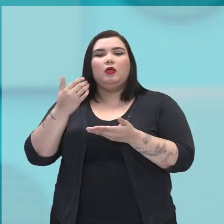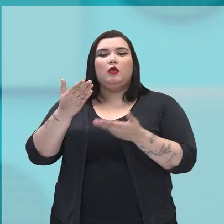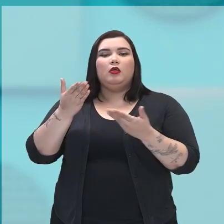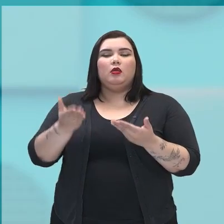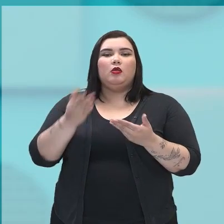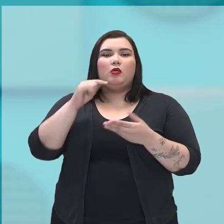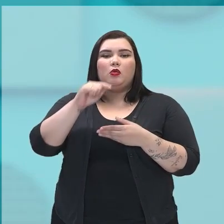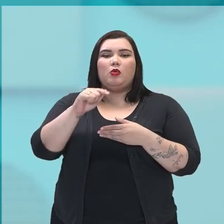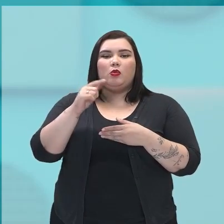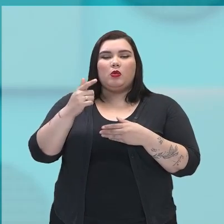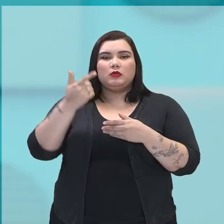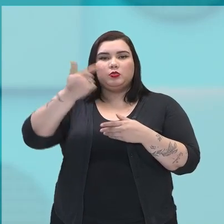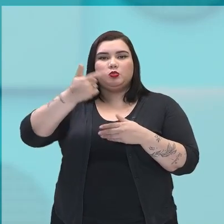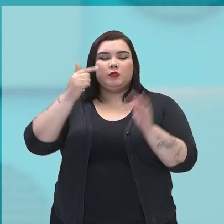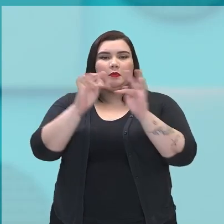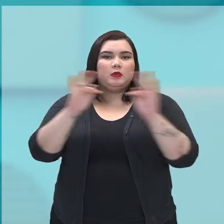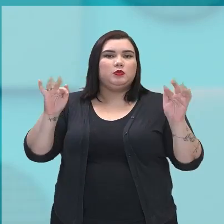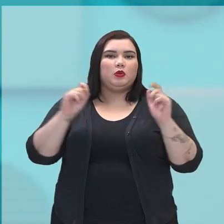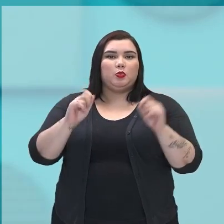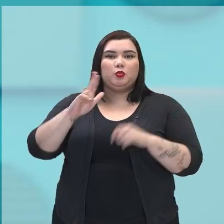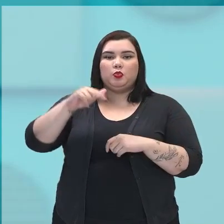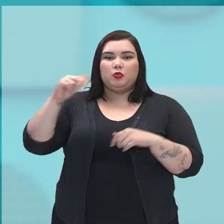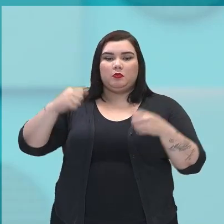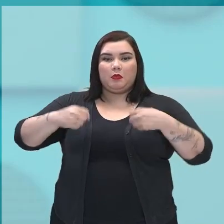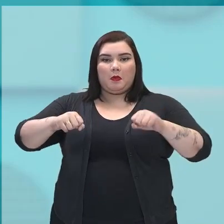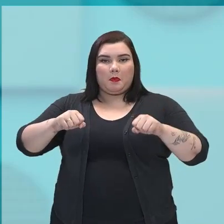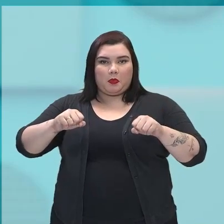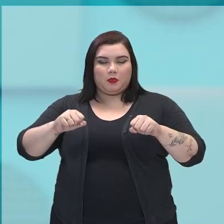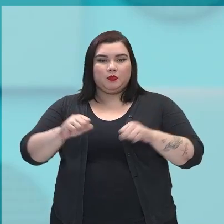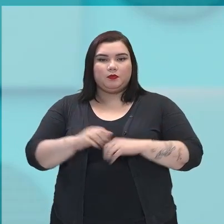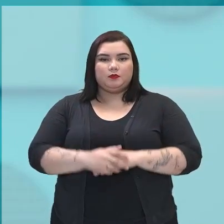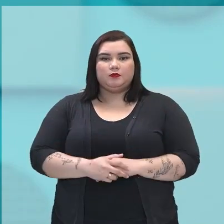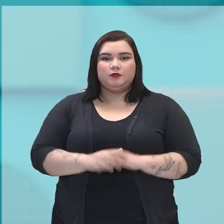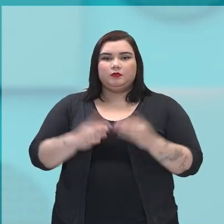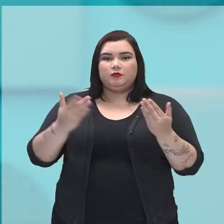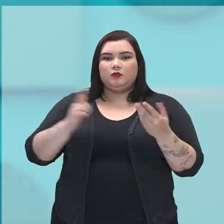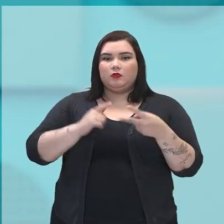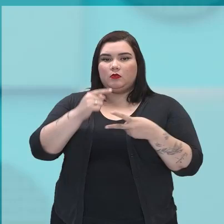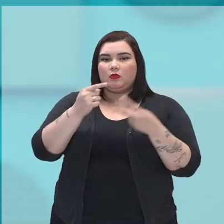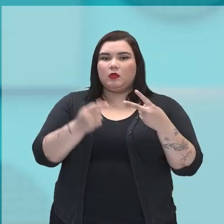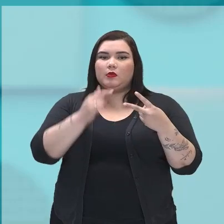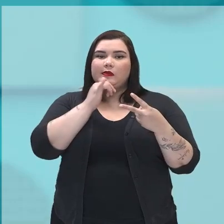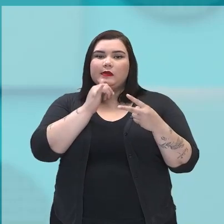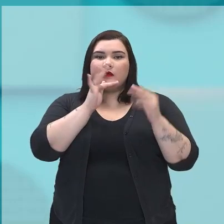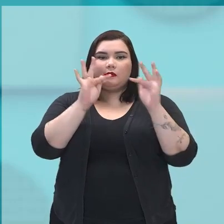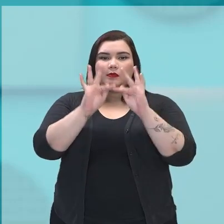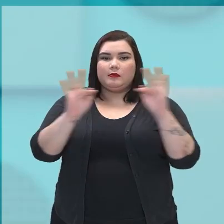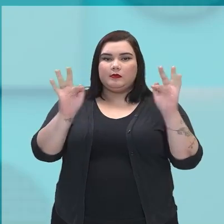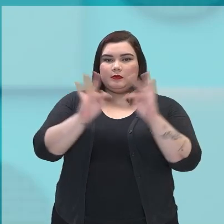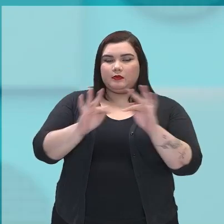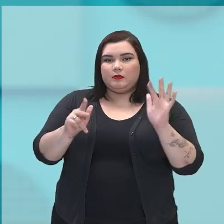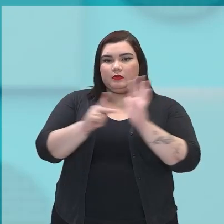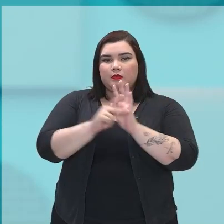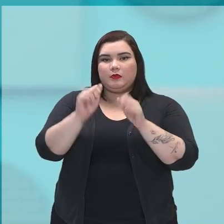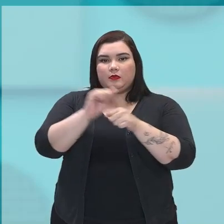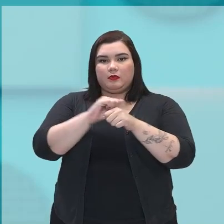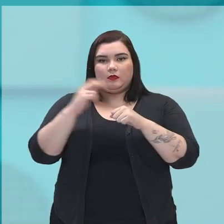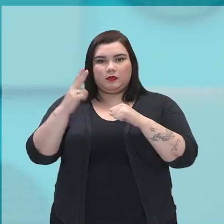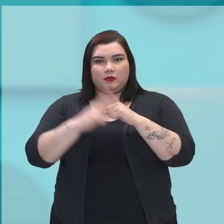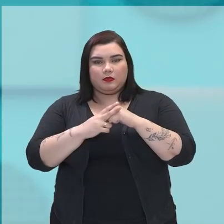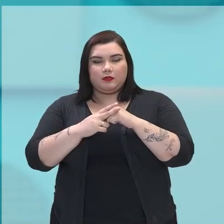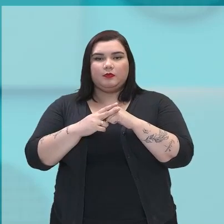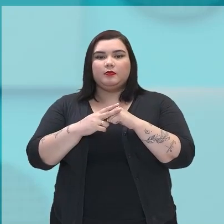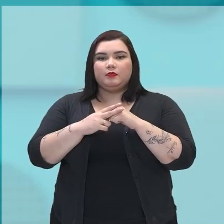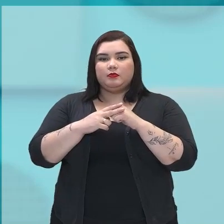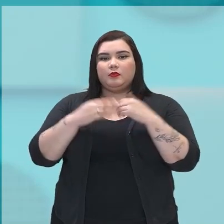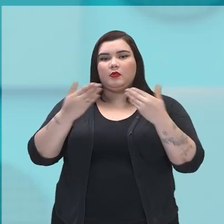dirige uma moto. Então, nós tivemos aí 2 exemplos de frases dos advérbios de frequência. E